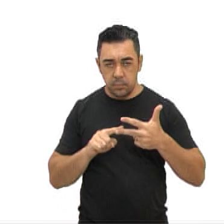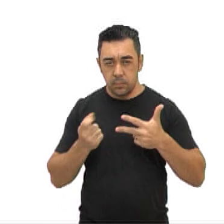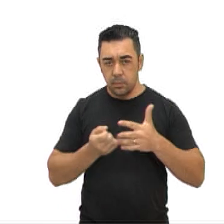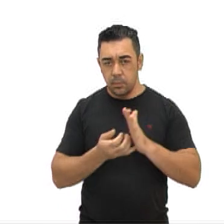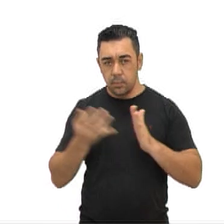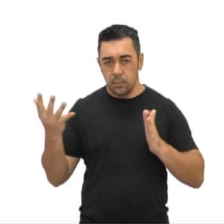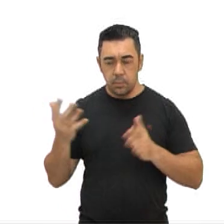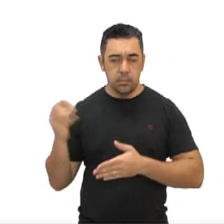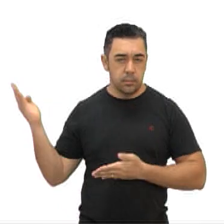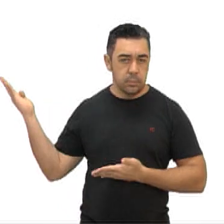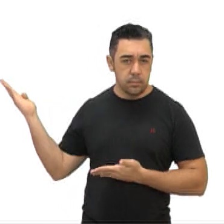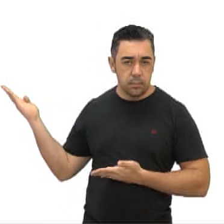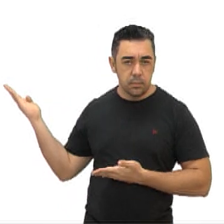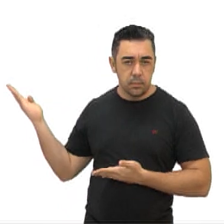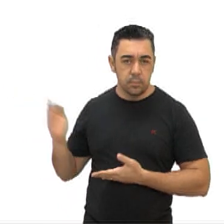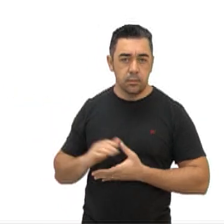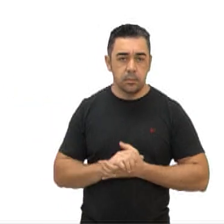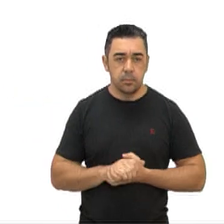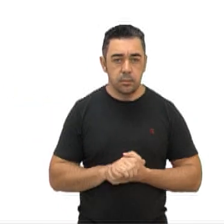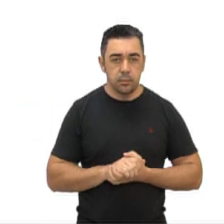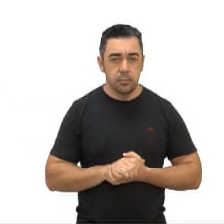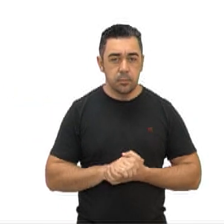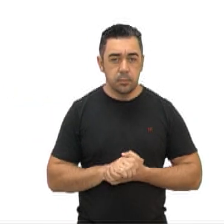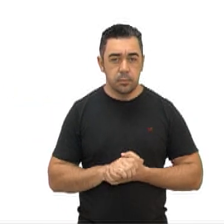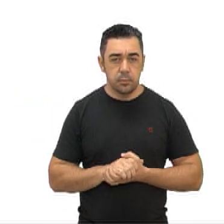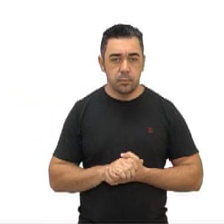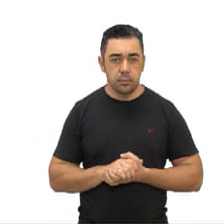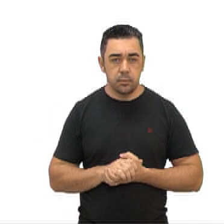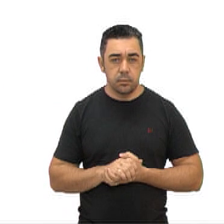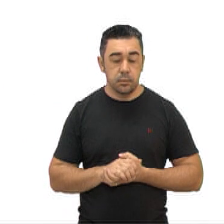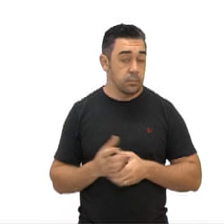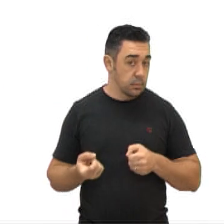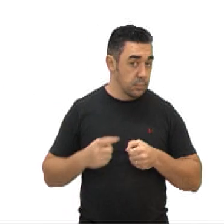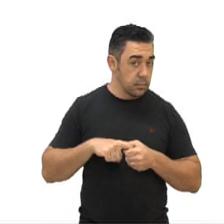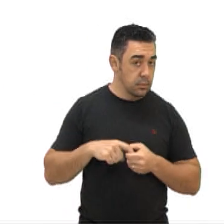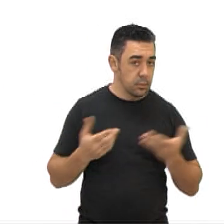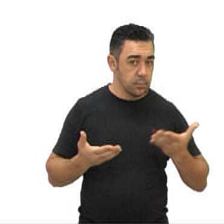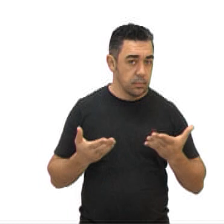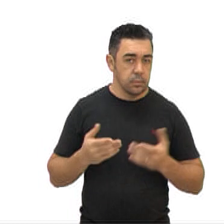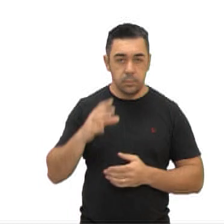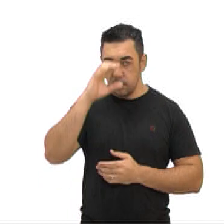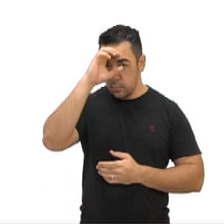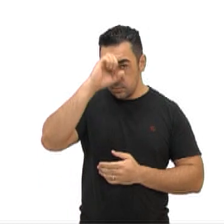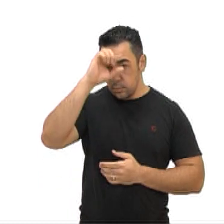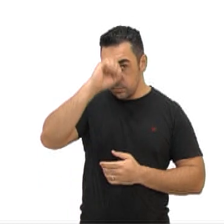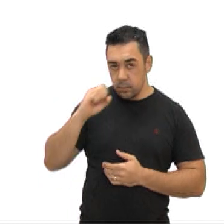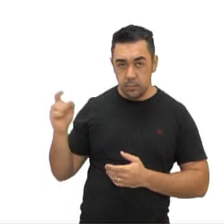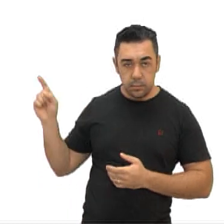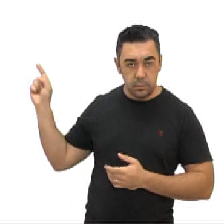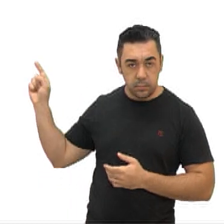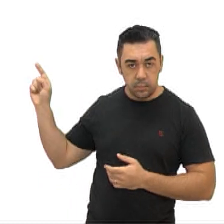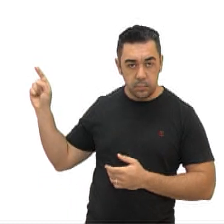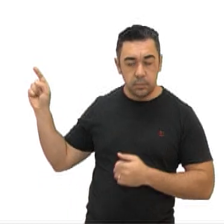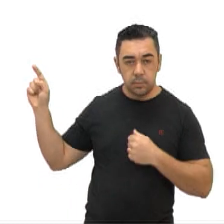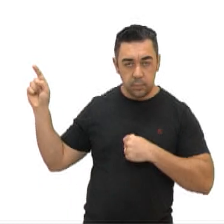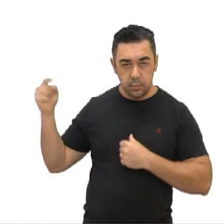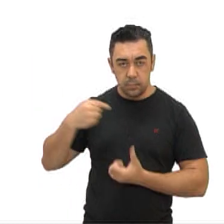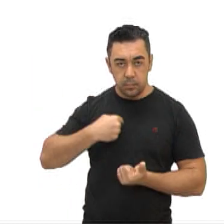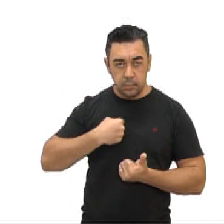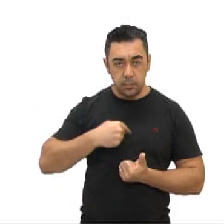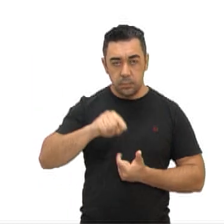contestáis e ellos, ellas ou ustedes contestam. O verbo aprender, eu aprendo,